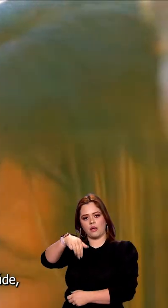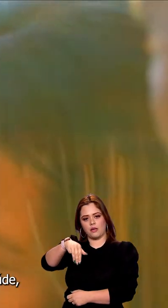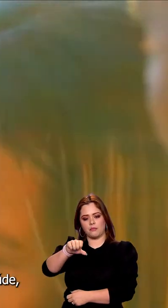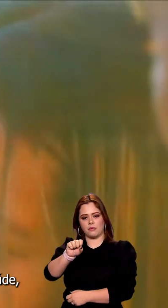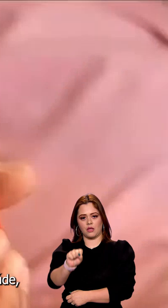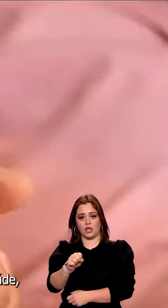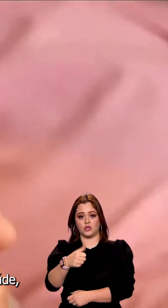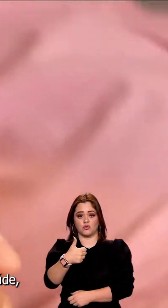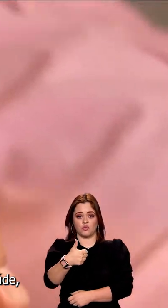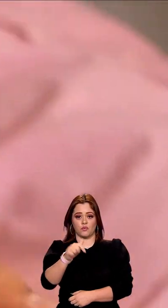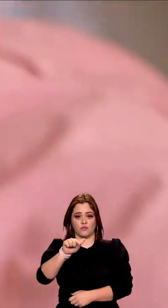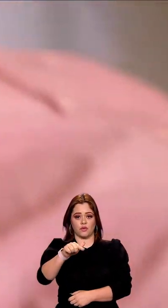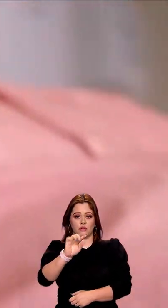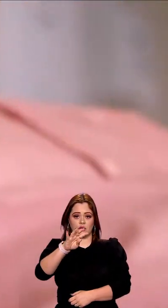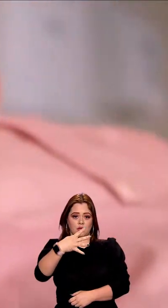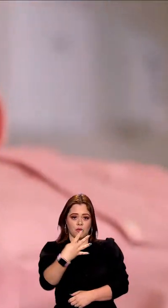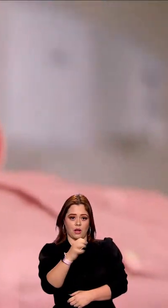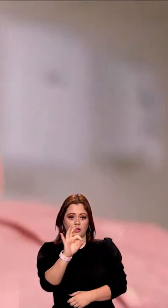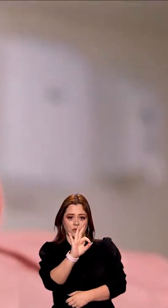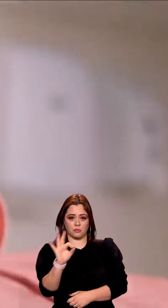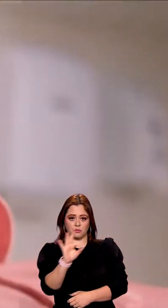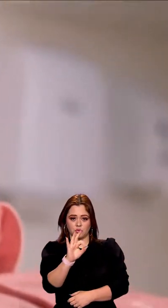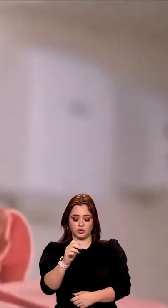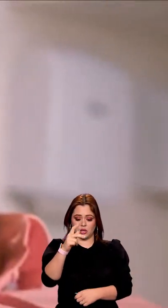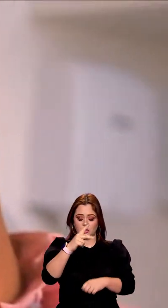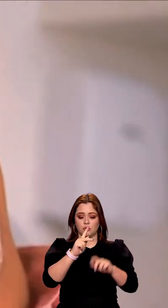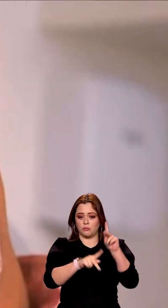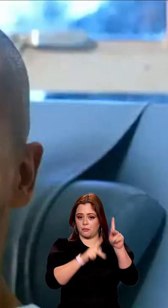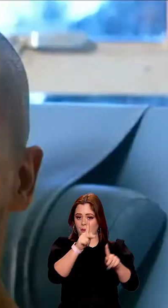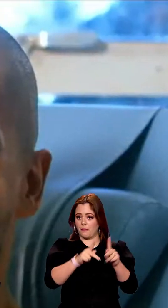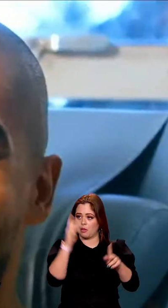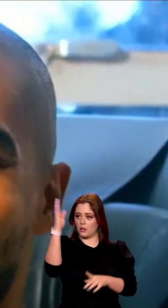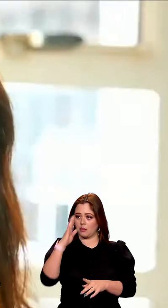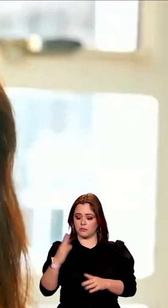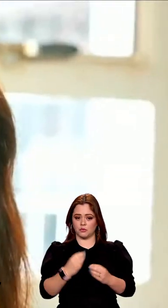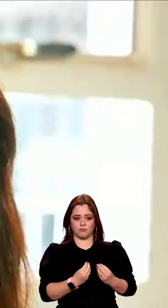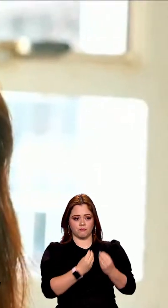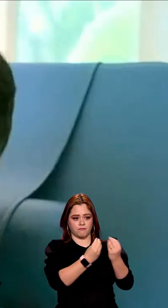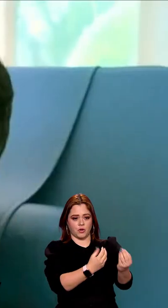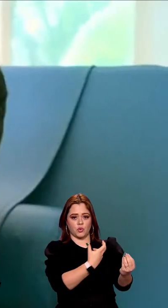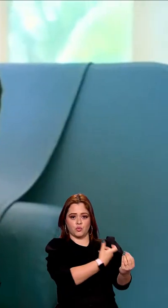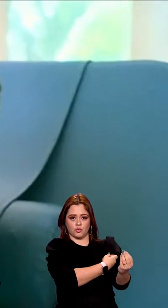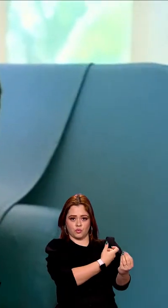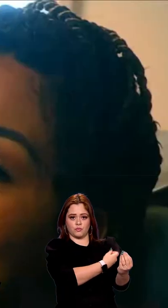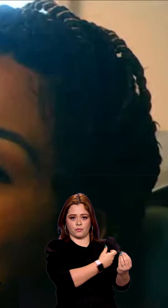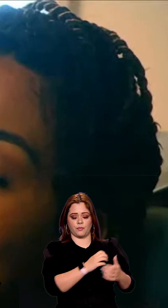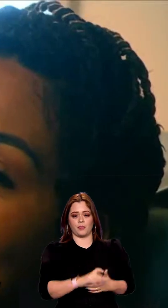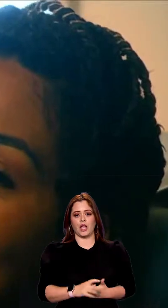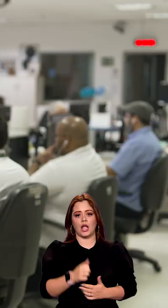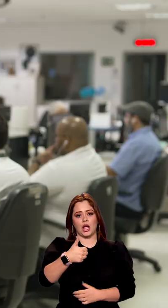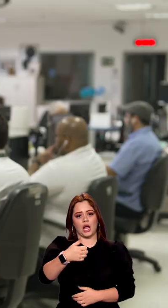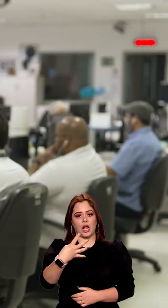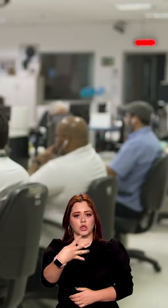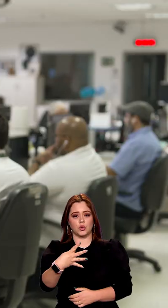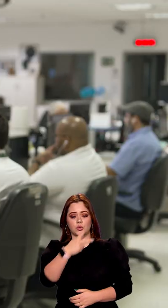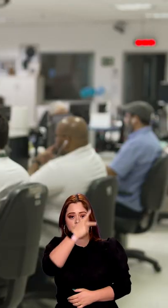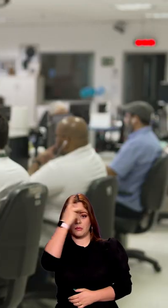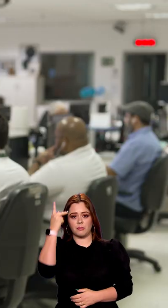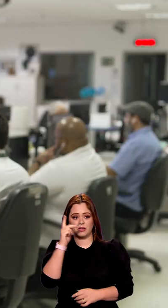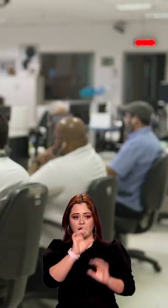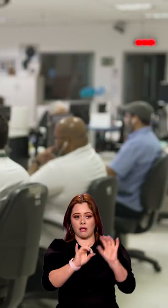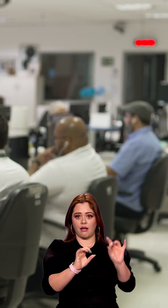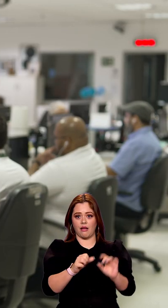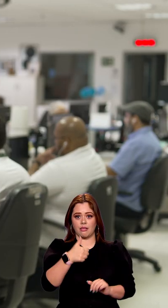Organização Mundial de Saúde, aproximadamente 1,4% da população brasileira doa sangue, o que